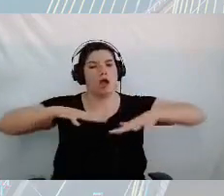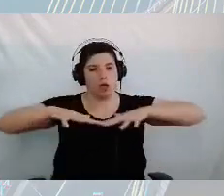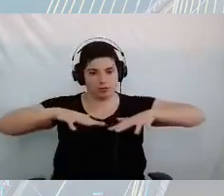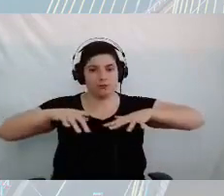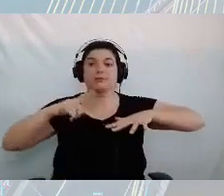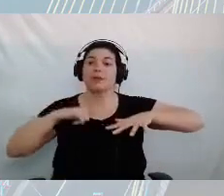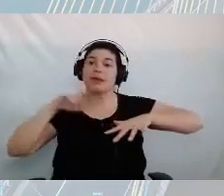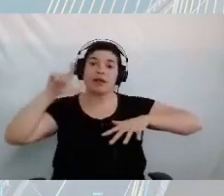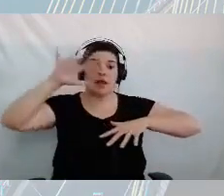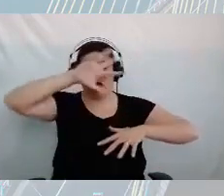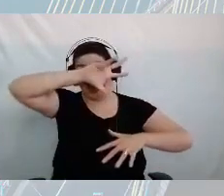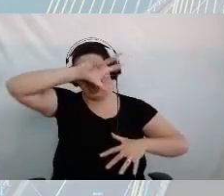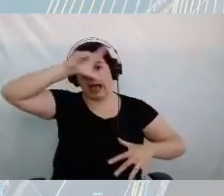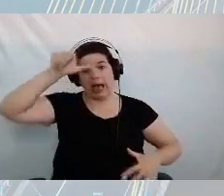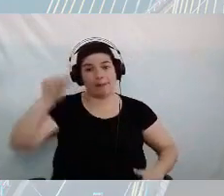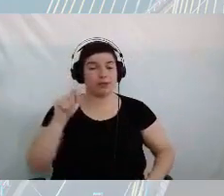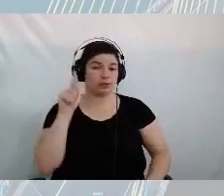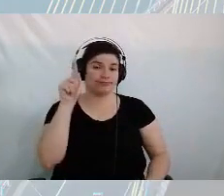Amazonas.